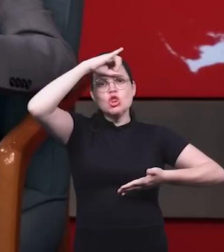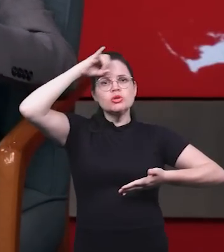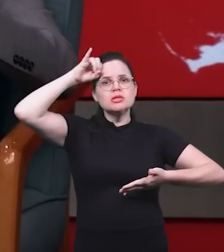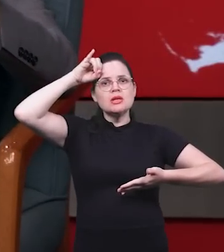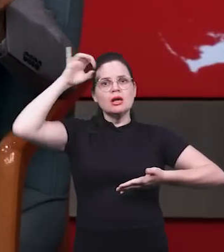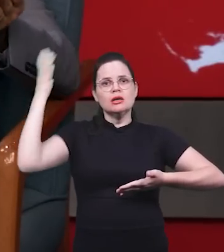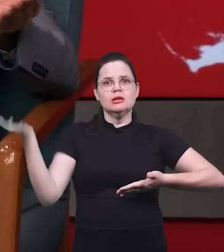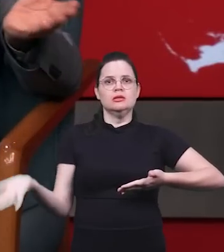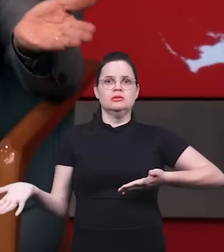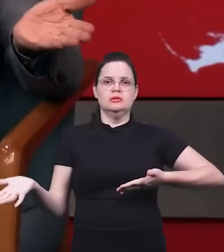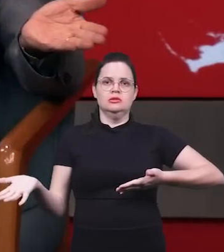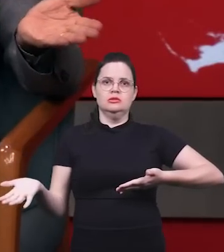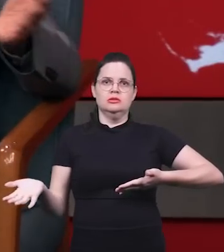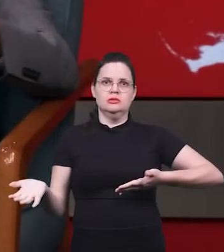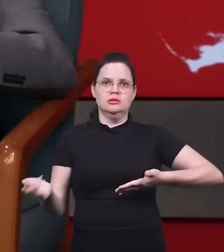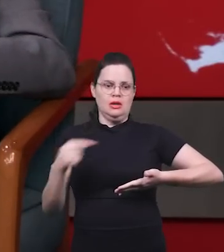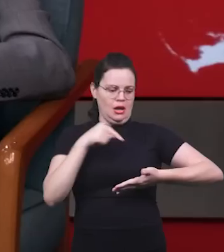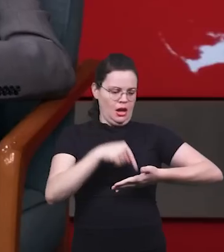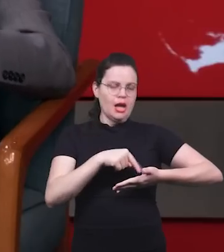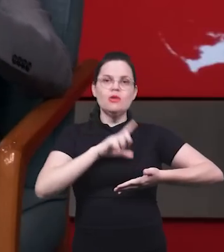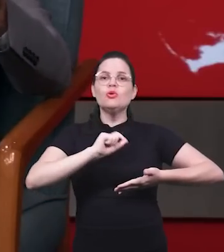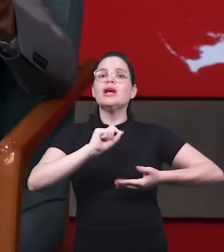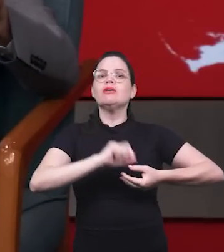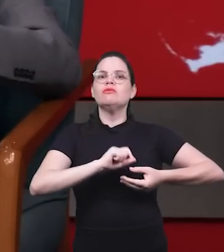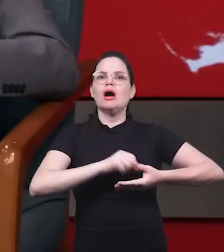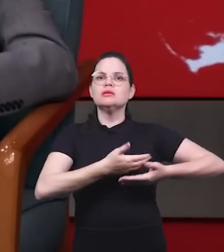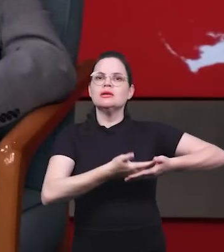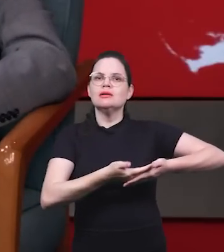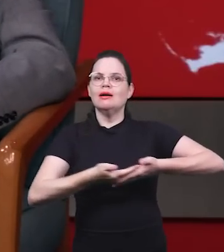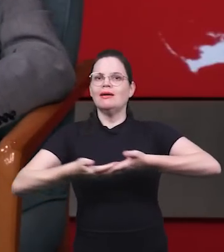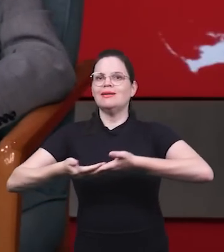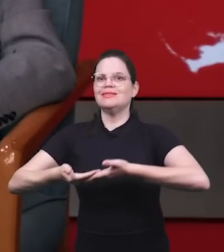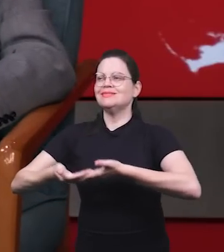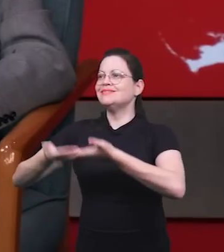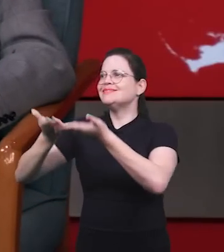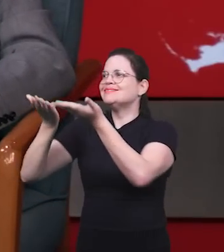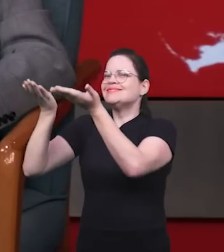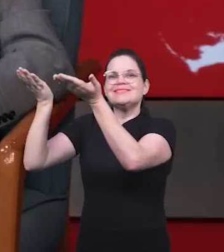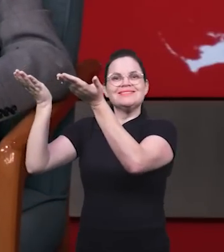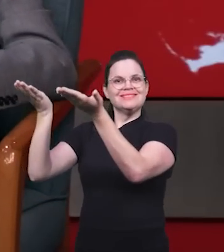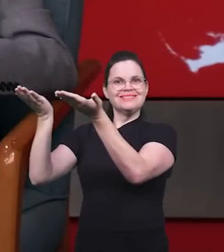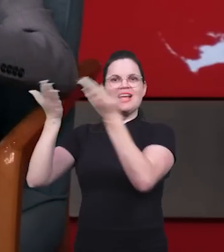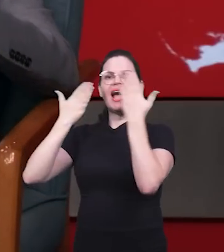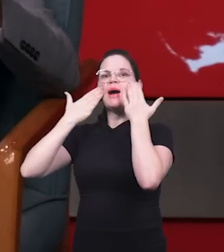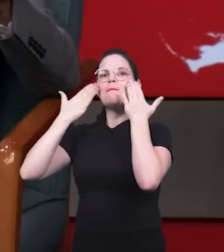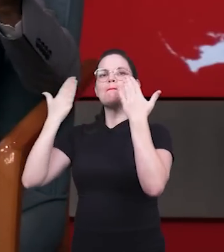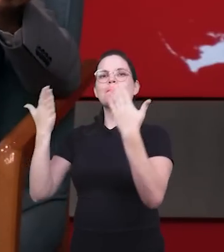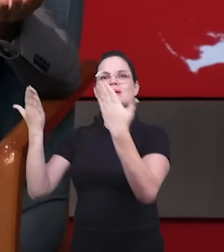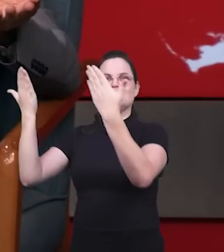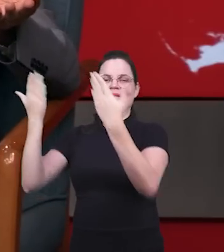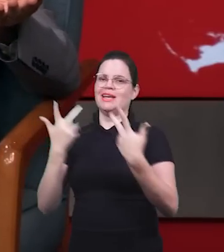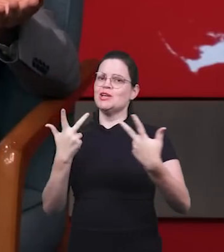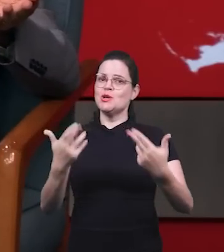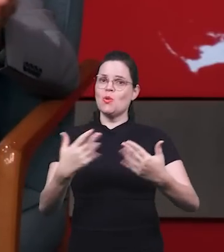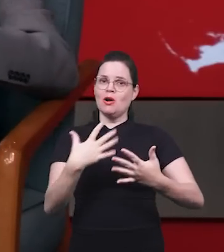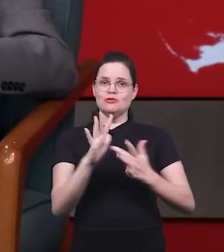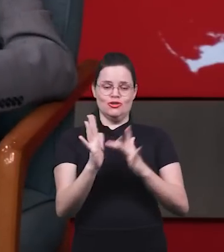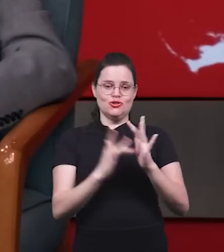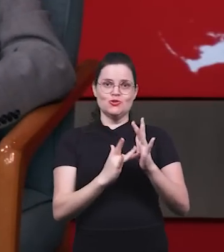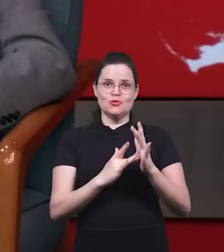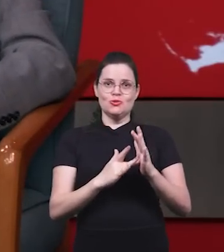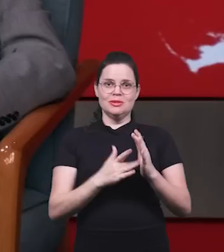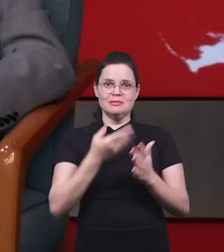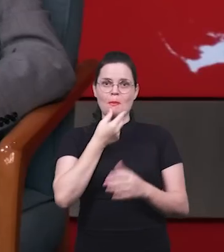fazemos tudo aquilo que a própria Bíblia ensina, como aconteceu com Jesus. Jesus foi apresentado no